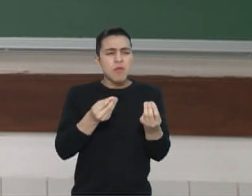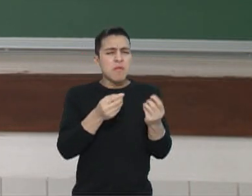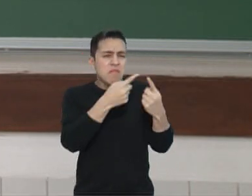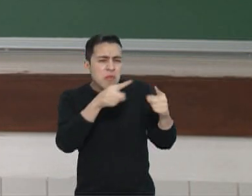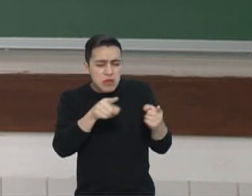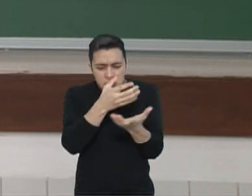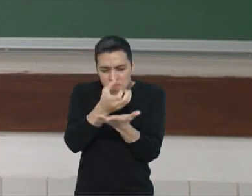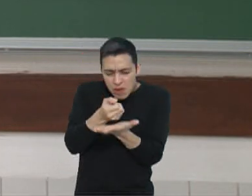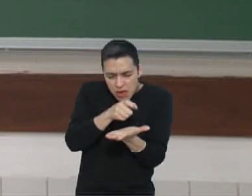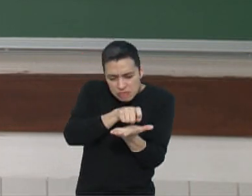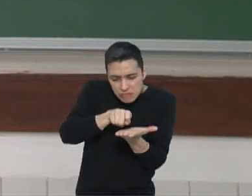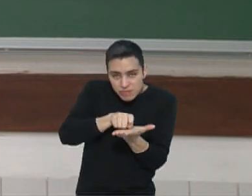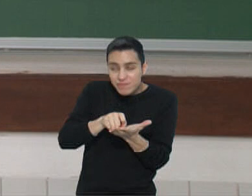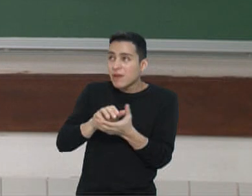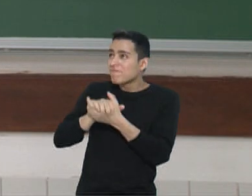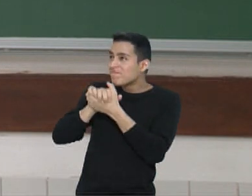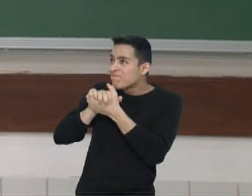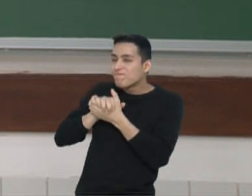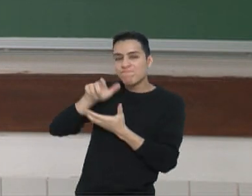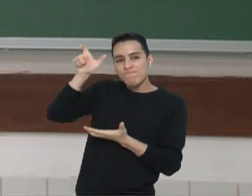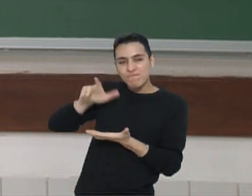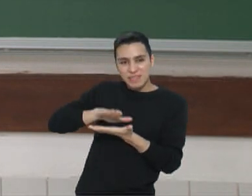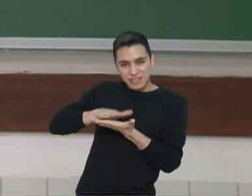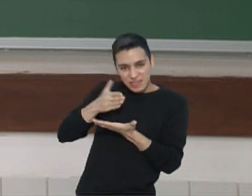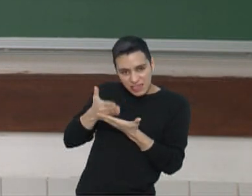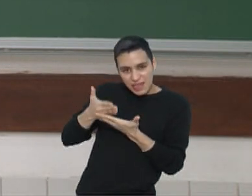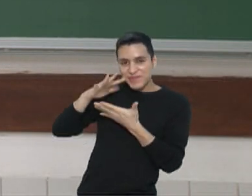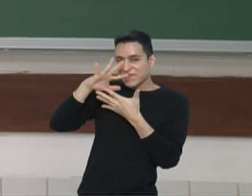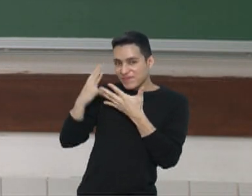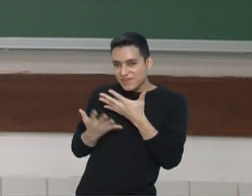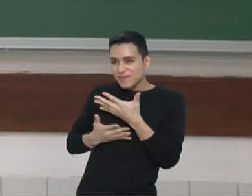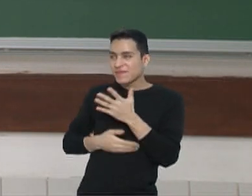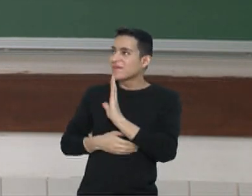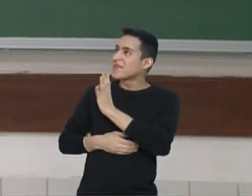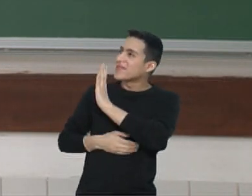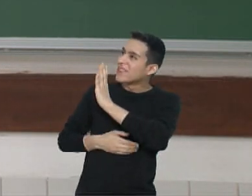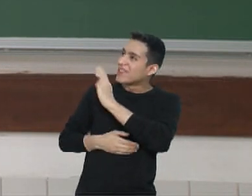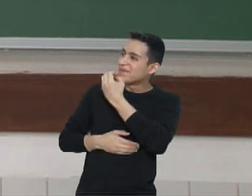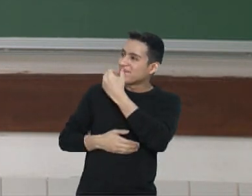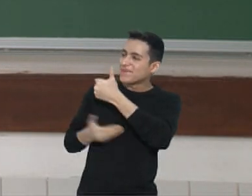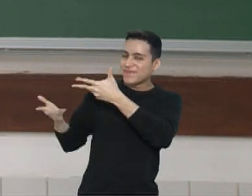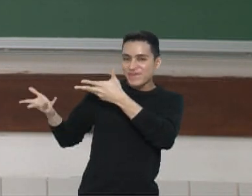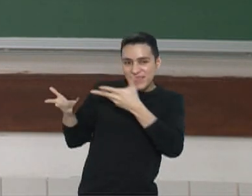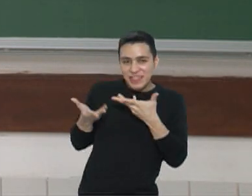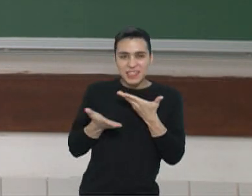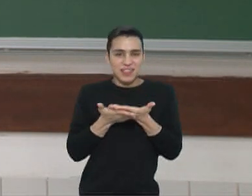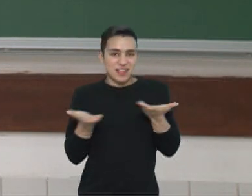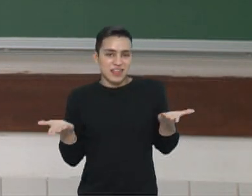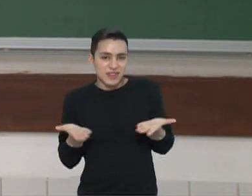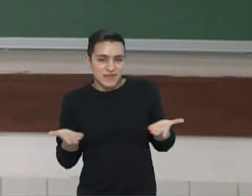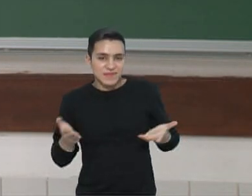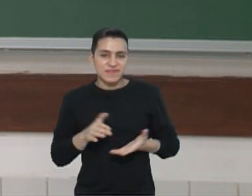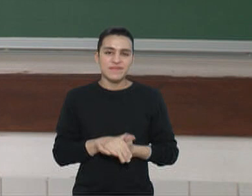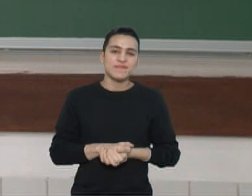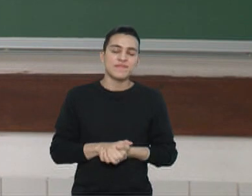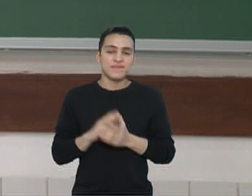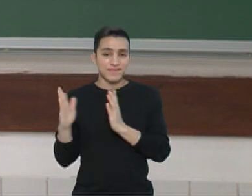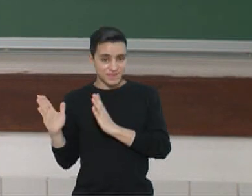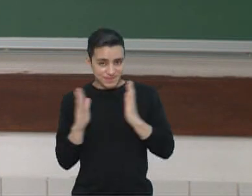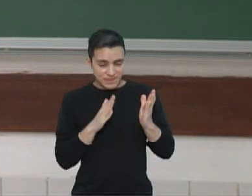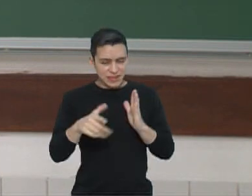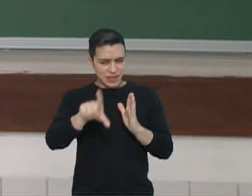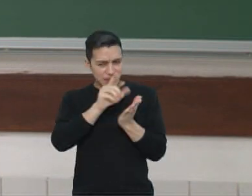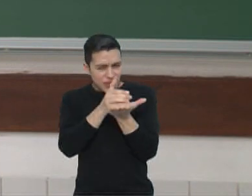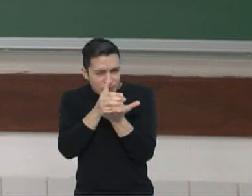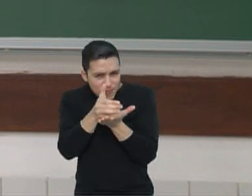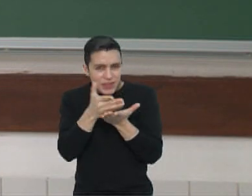Vamos cumprimentar o Lucas, que é o nosso intérprete de Libras. Olá, Lucas, seja bem-vindo. E antes da